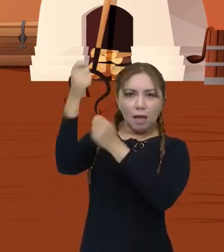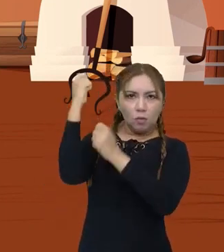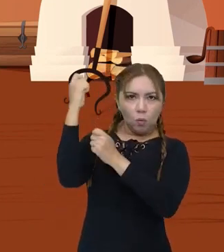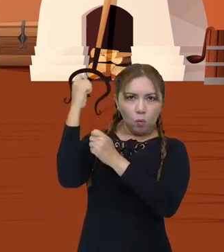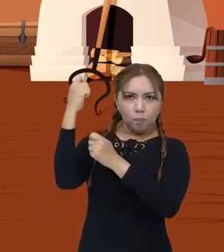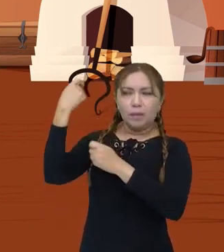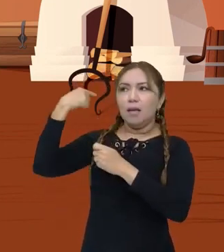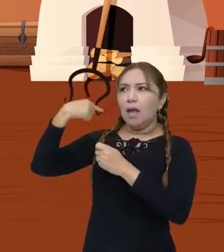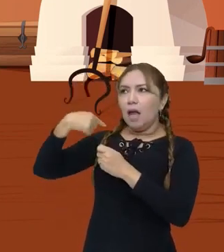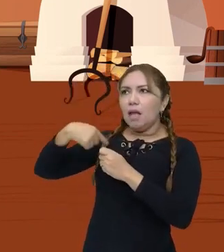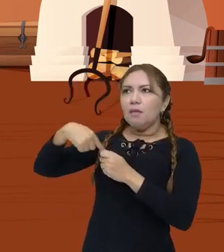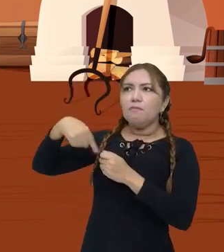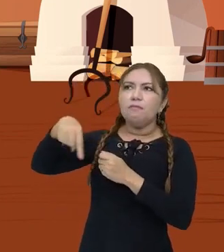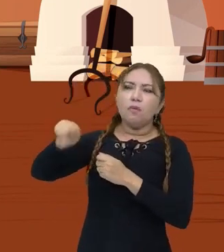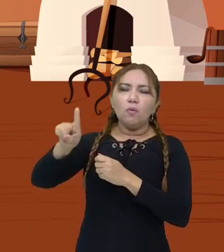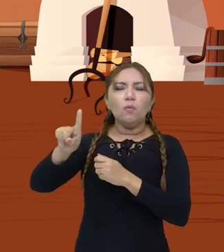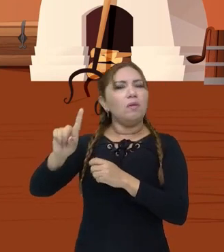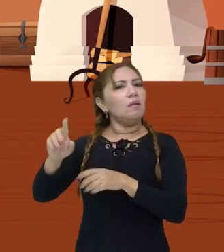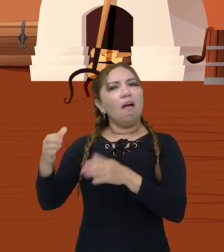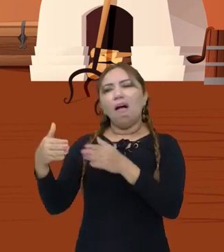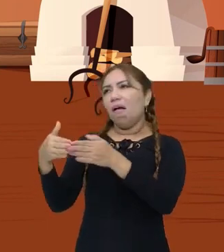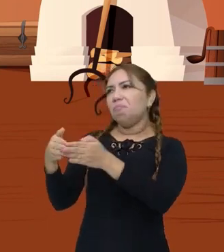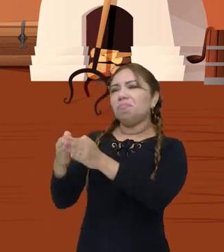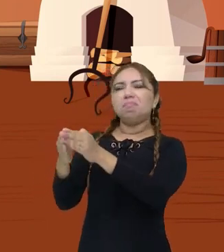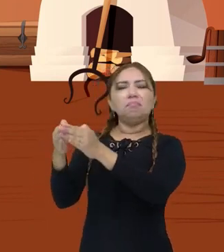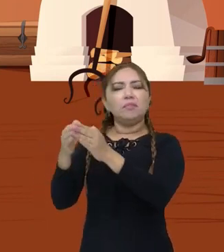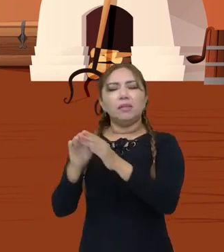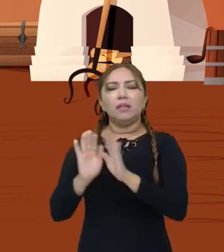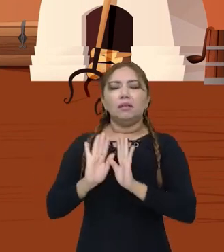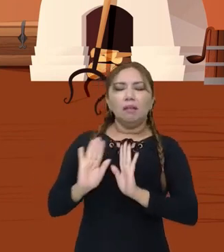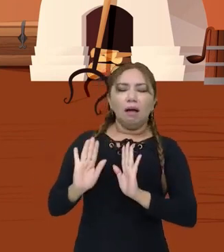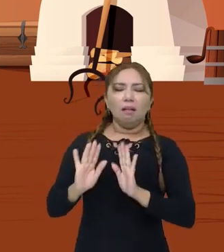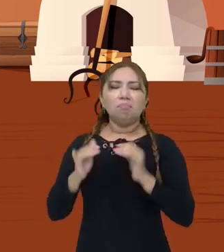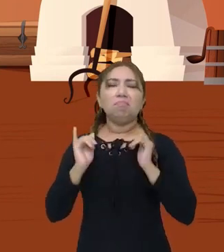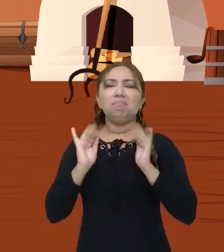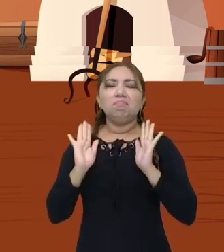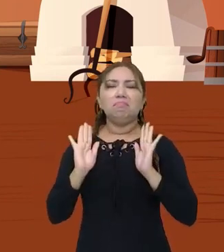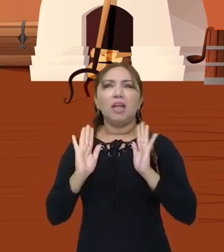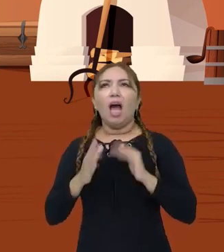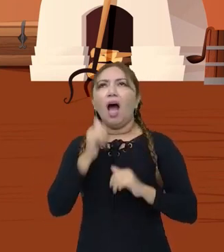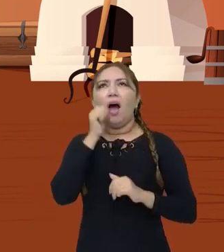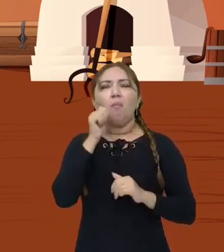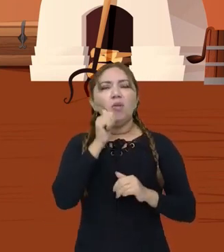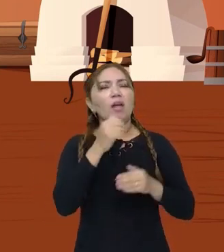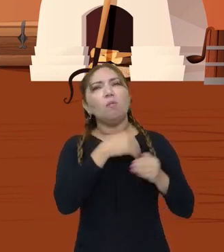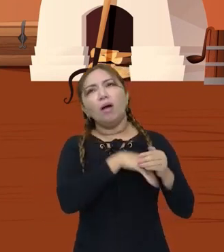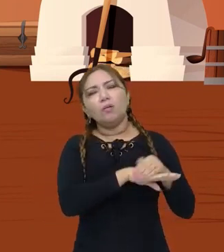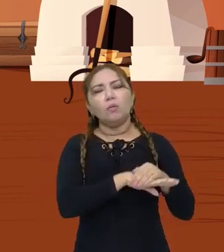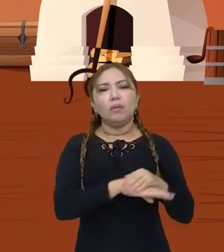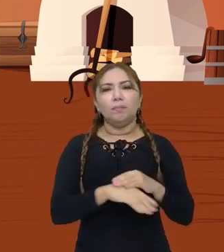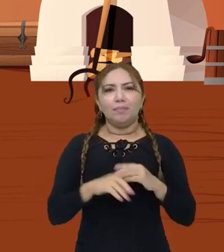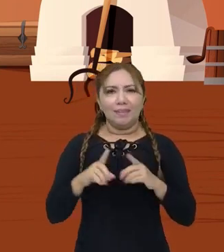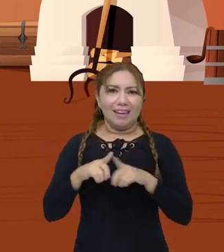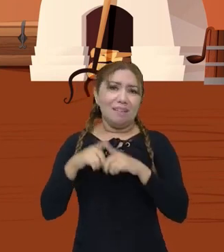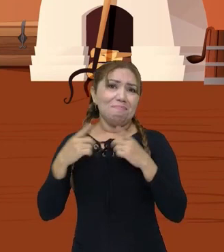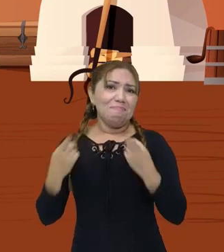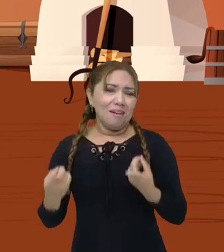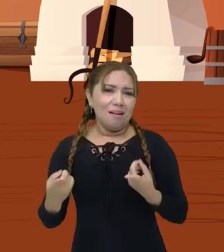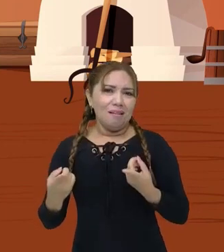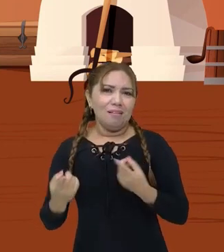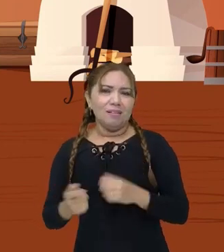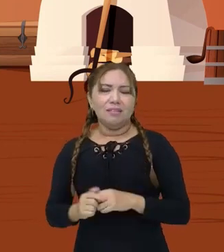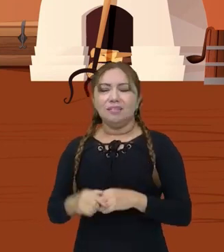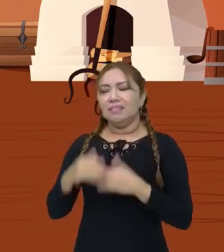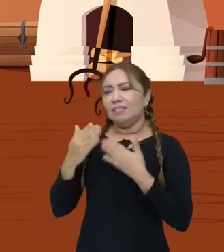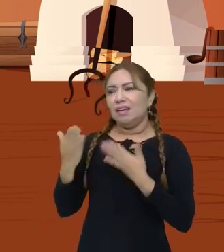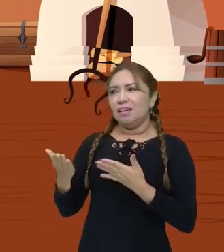pescar, sabendo que a sua mulher já tinha escondido o anel, mas ele não contava com o